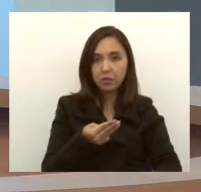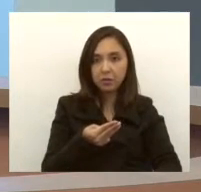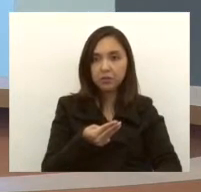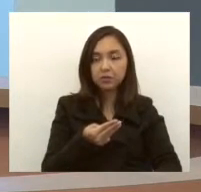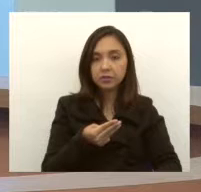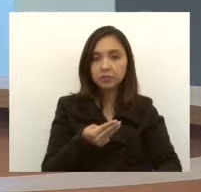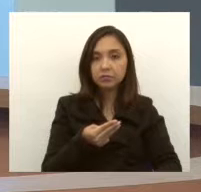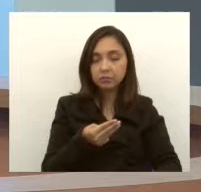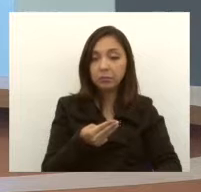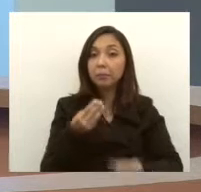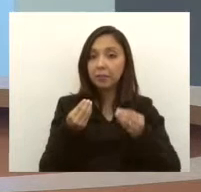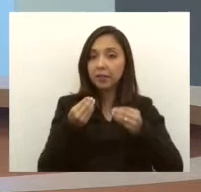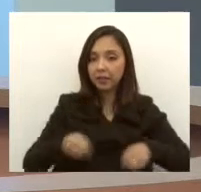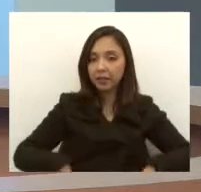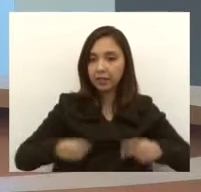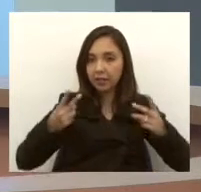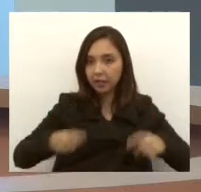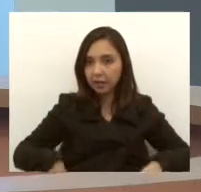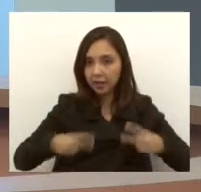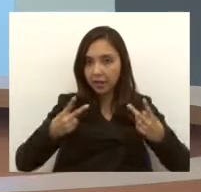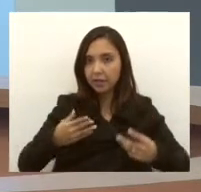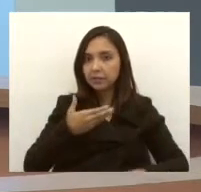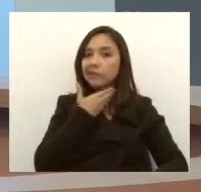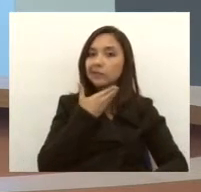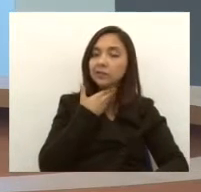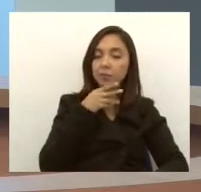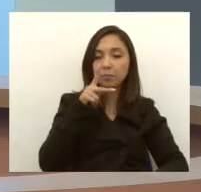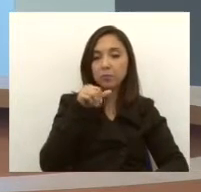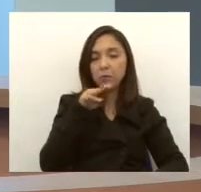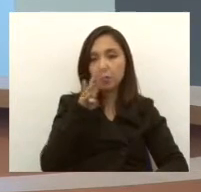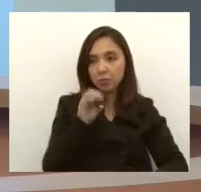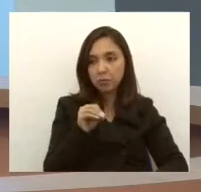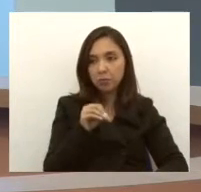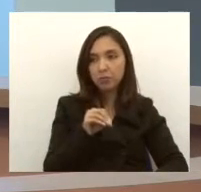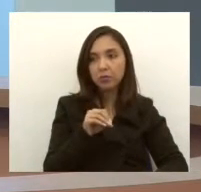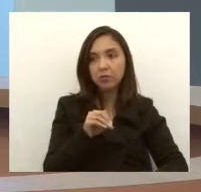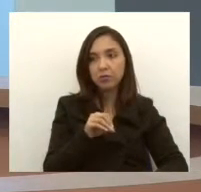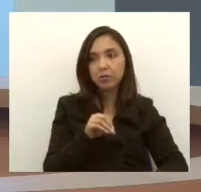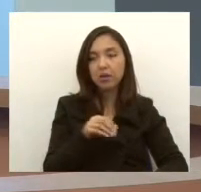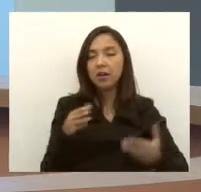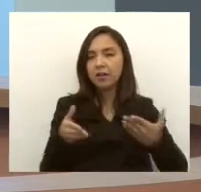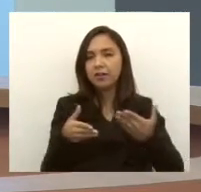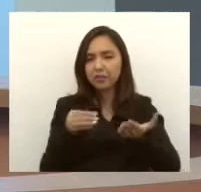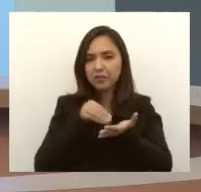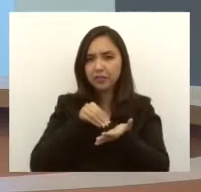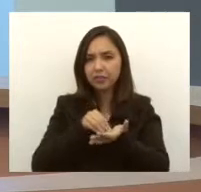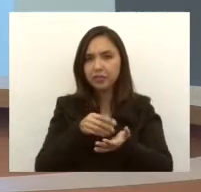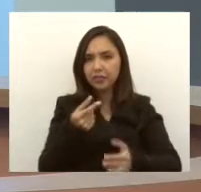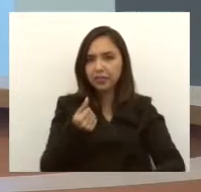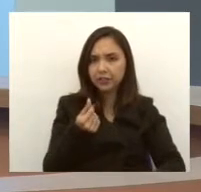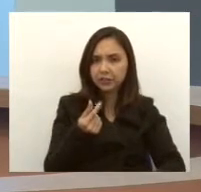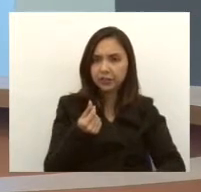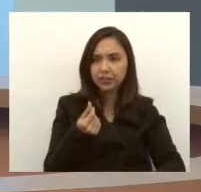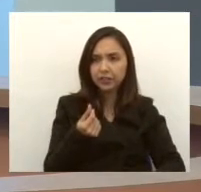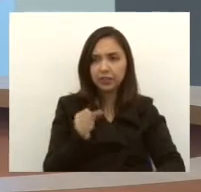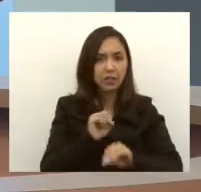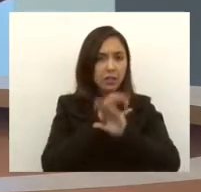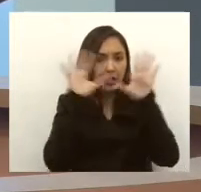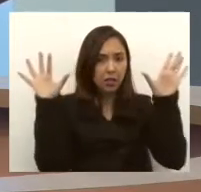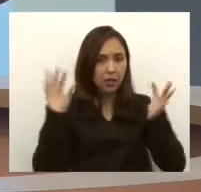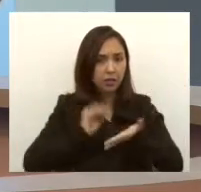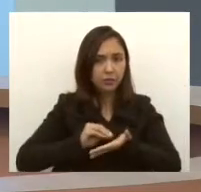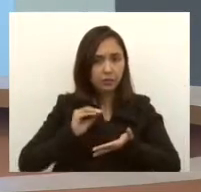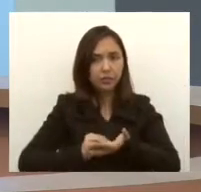reais para gastar com pombo, e aí me fala que falta dinheiro, lógico que falta